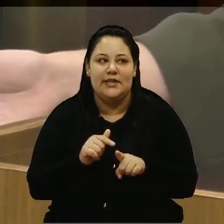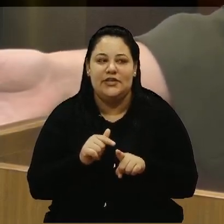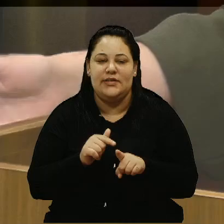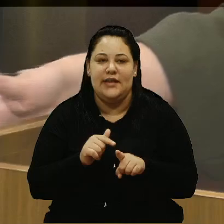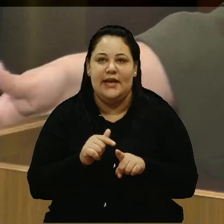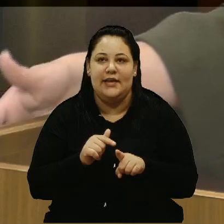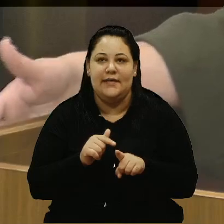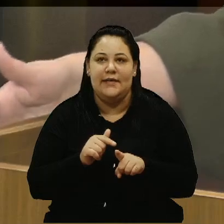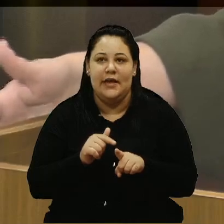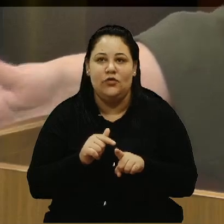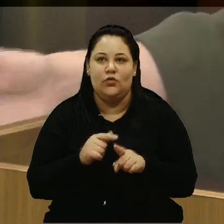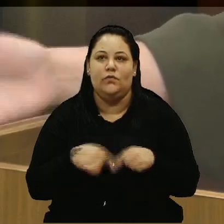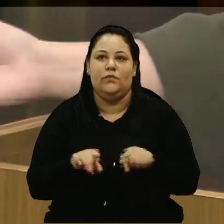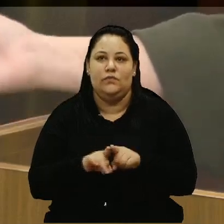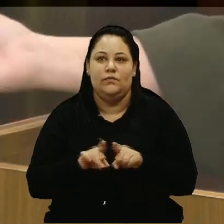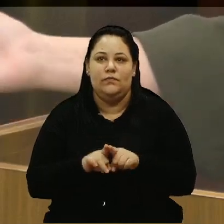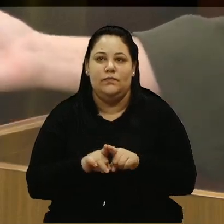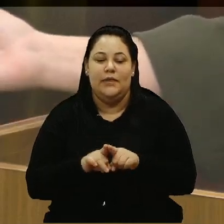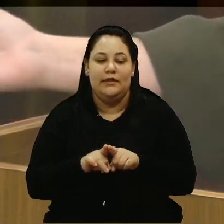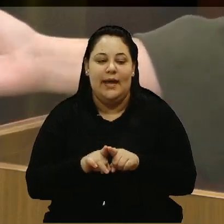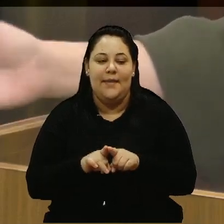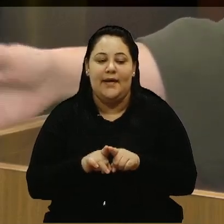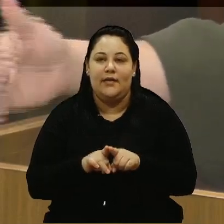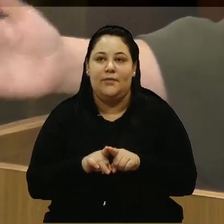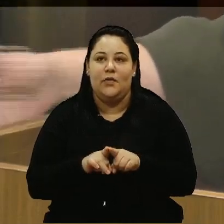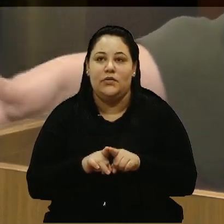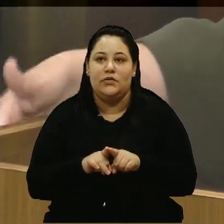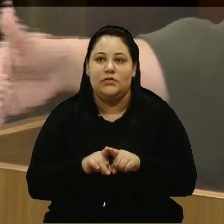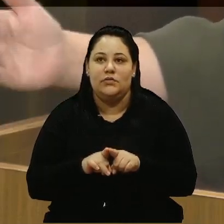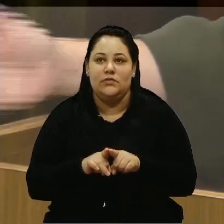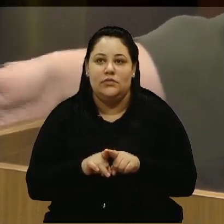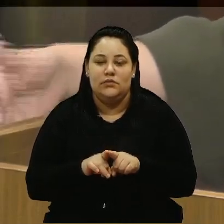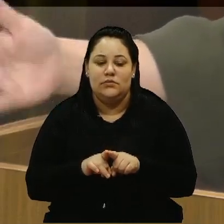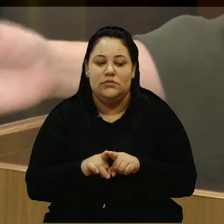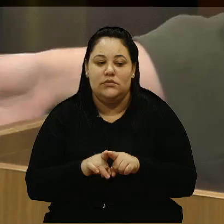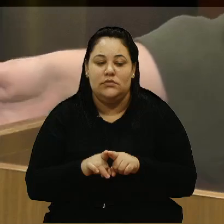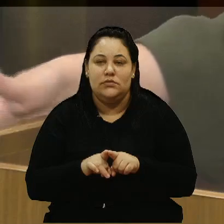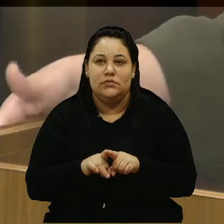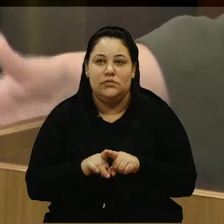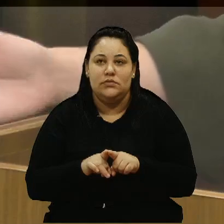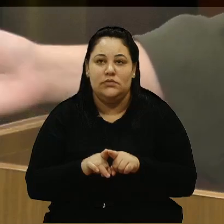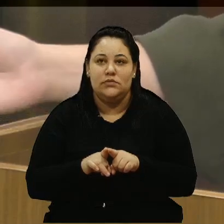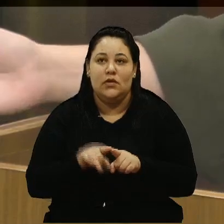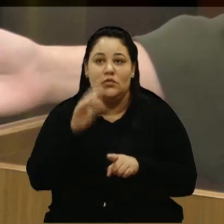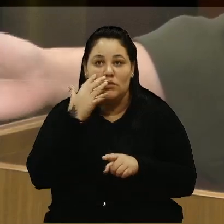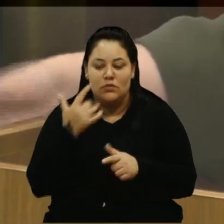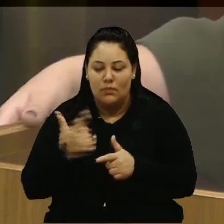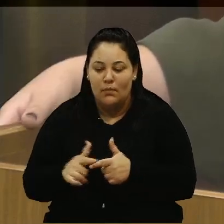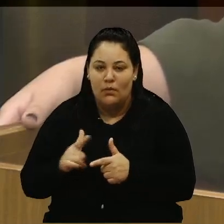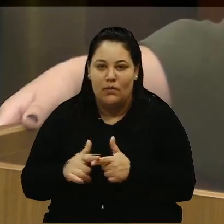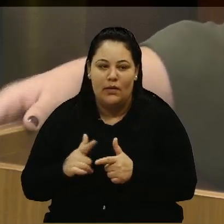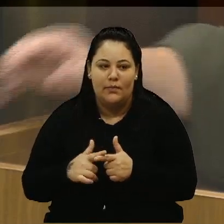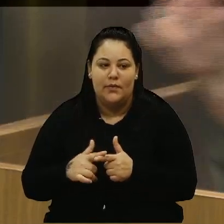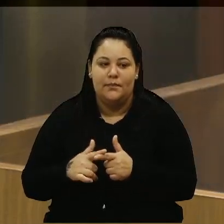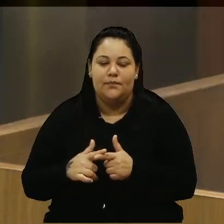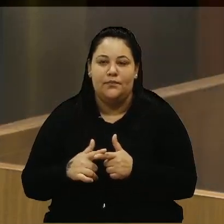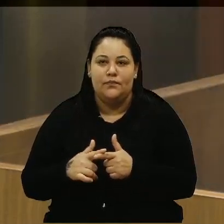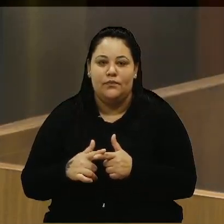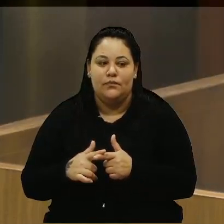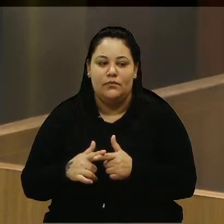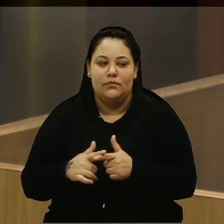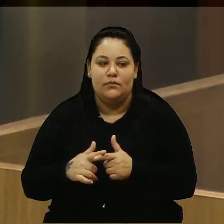as coisas e a gente está vendo isso tudo desgringolar. Está acontecendo uma coisa em cima da outra e no nosso